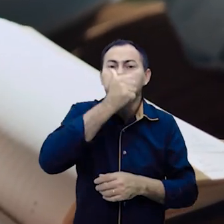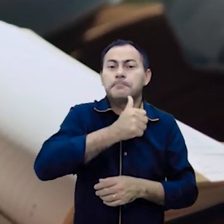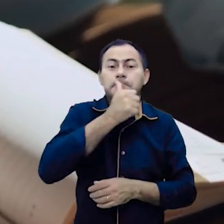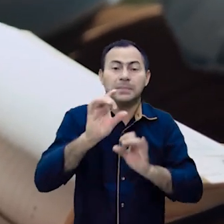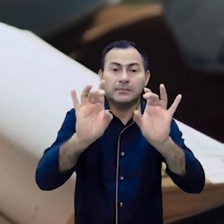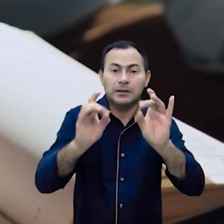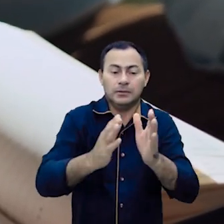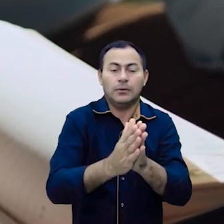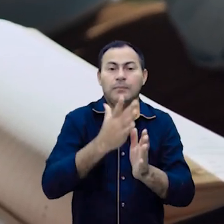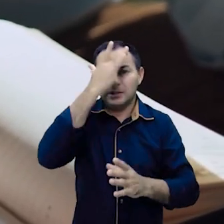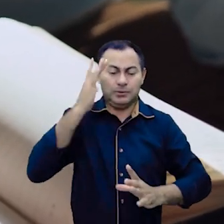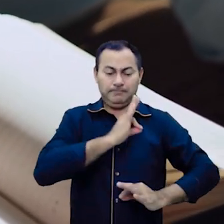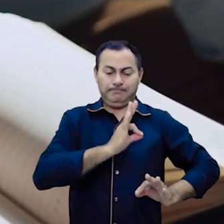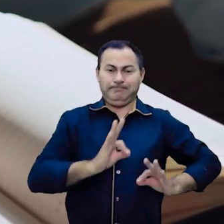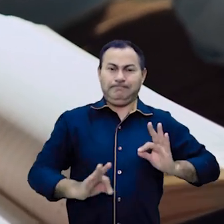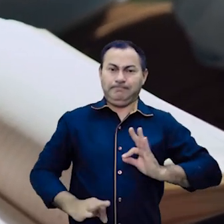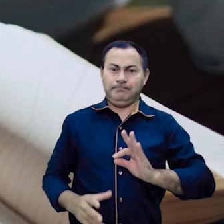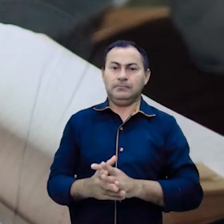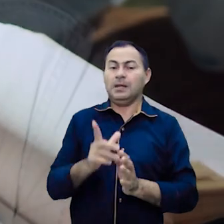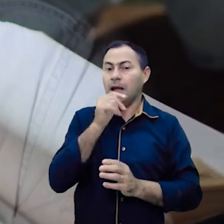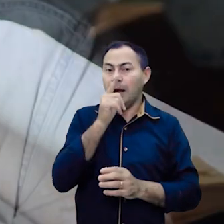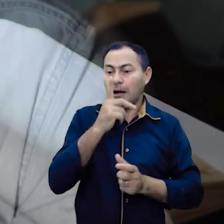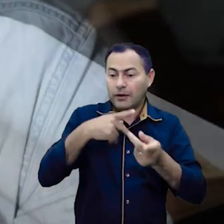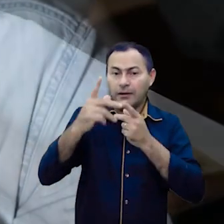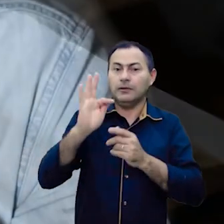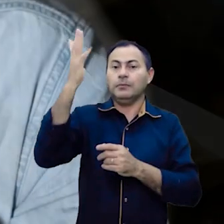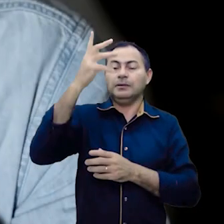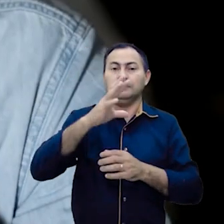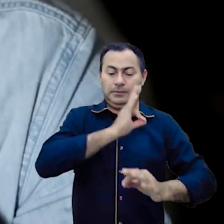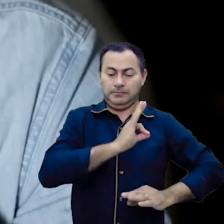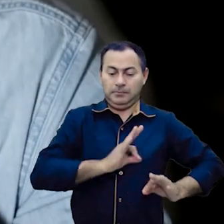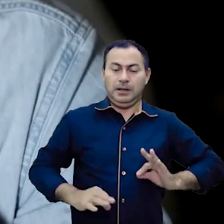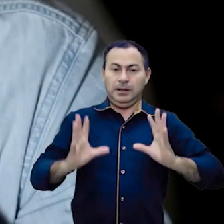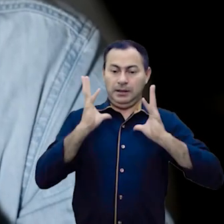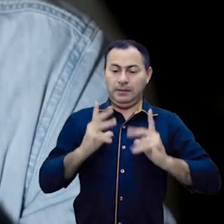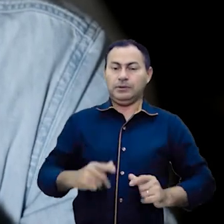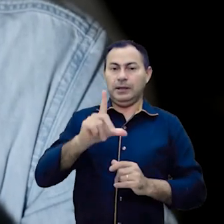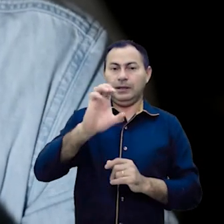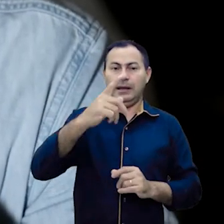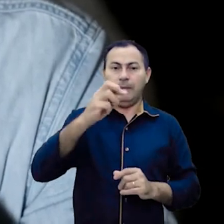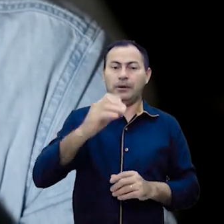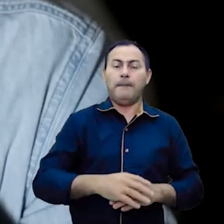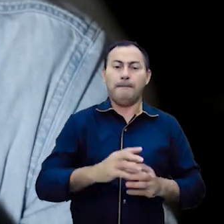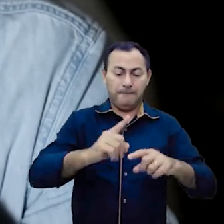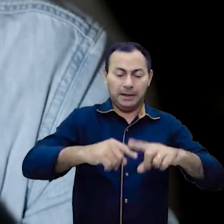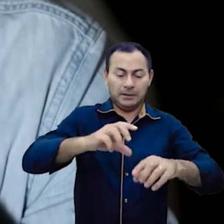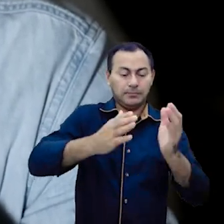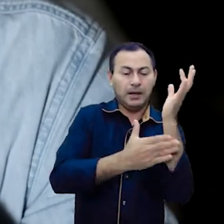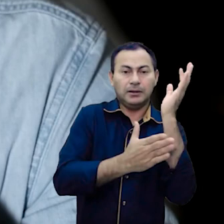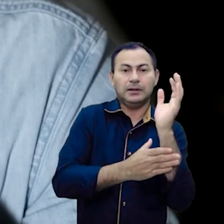nesse sacrifício especial do leproso a água nos fala do fato que leproso foi Limpo de sua lepra